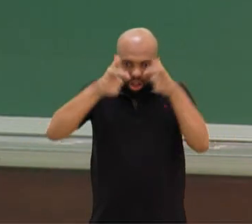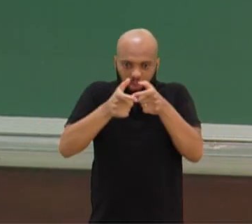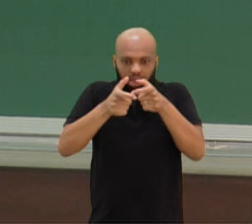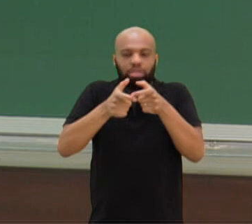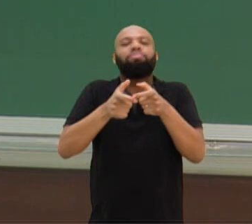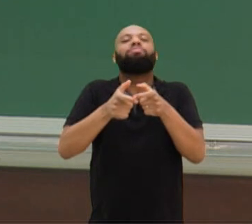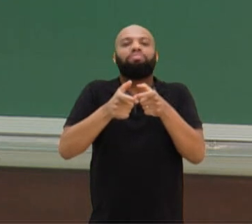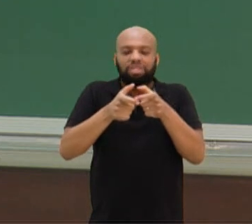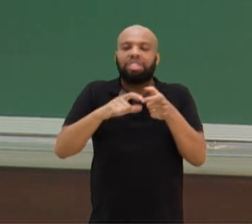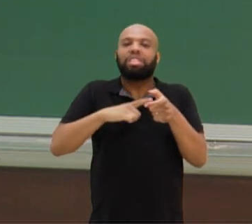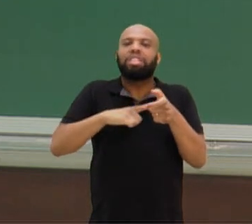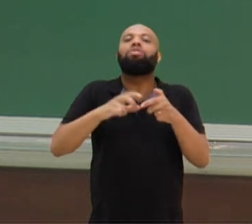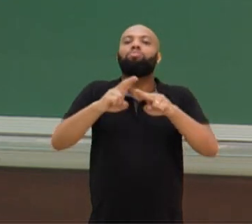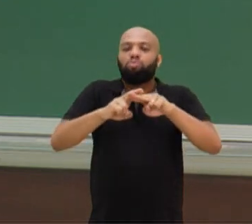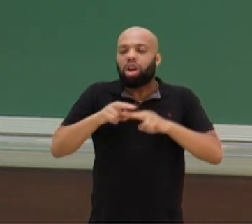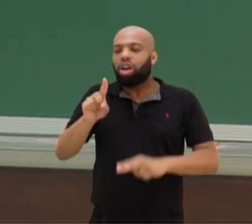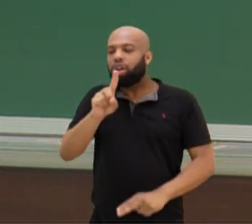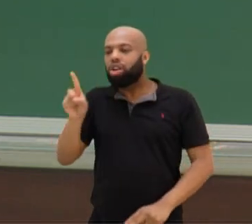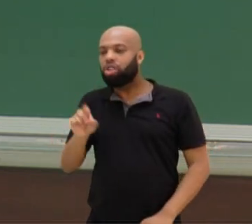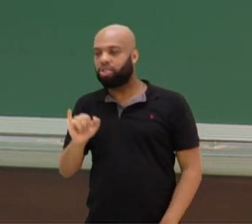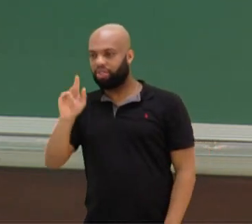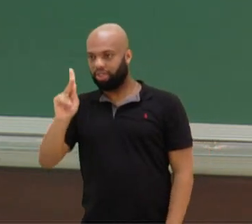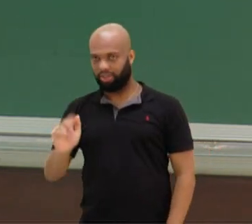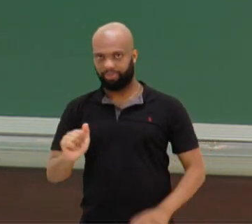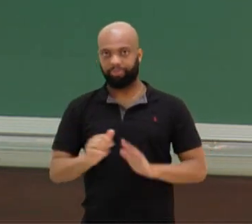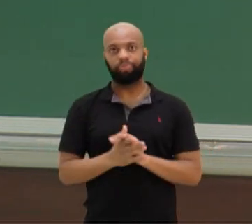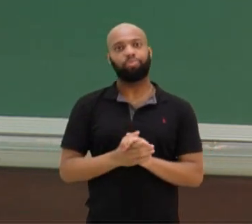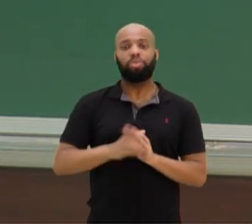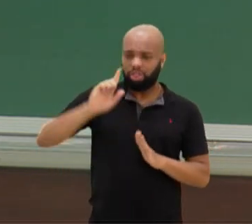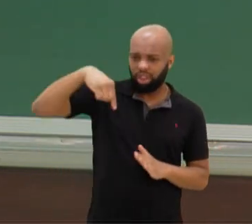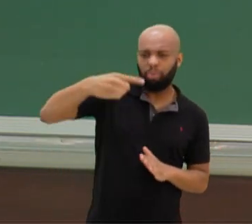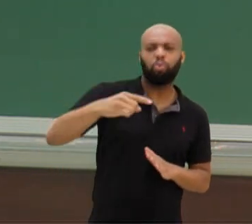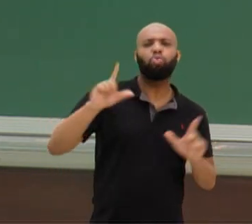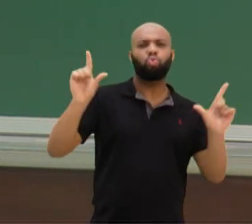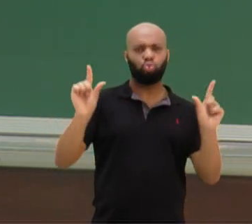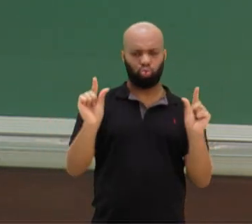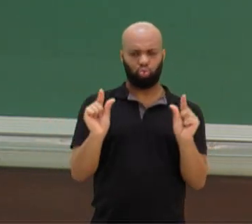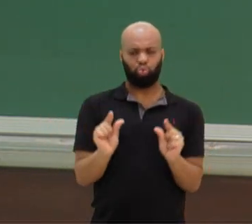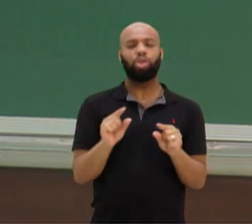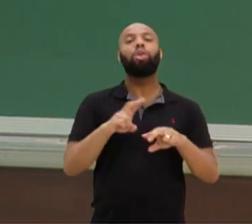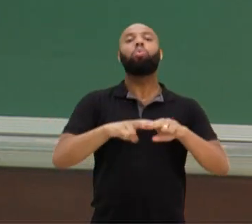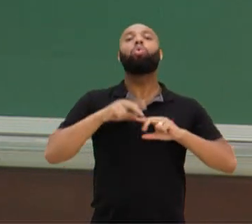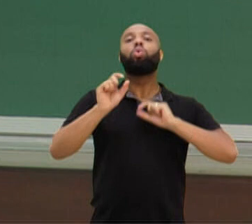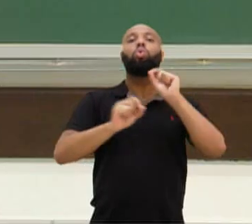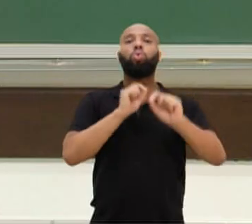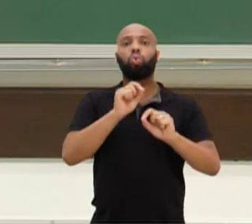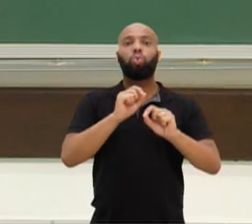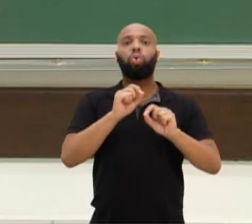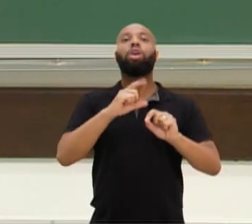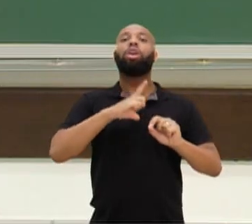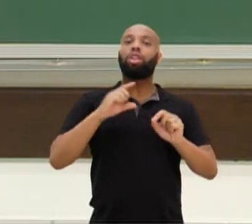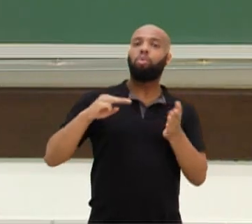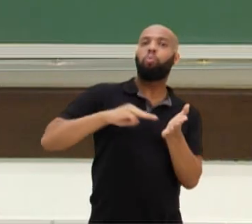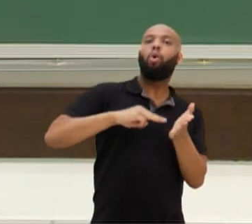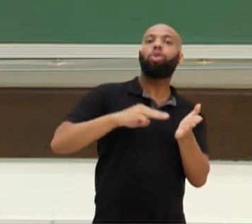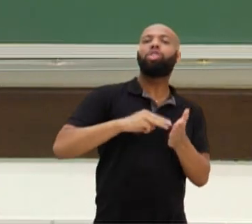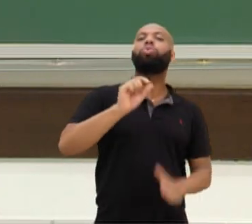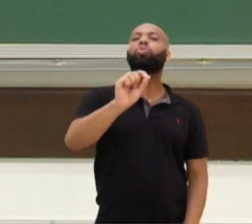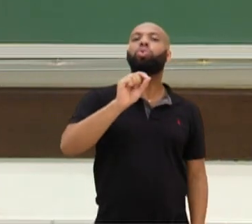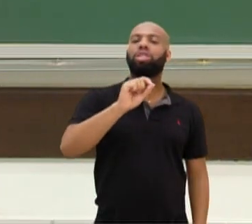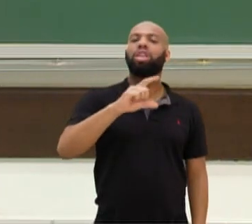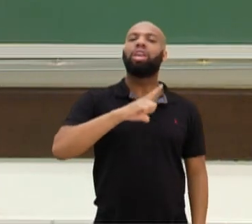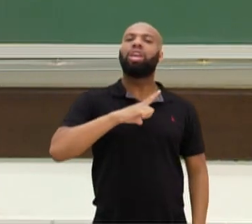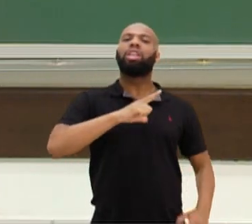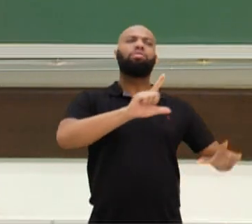Brasil. Nos anos seguintes foi diminuindo, ainda bem, né? Por conta do quê? Um dos motivos foram